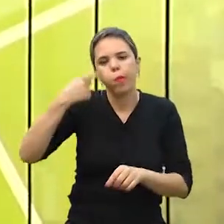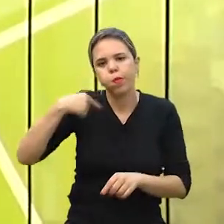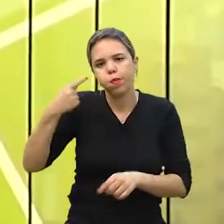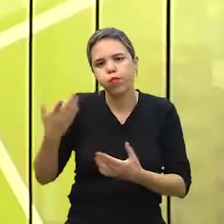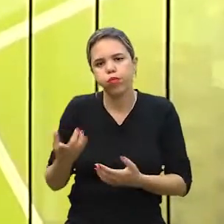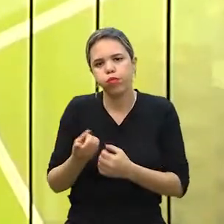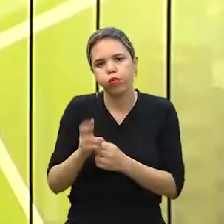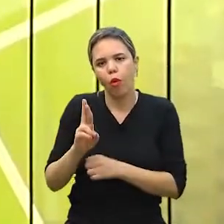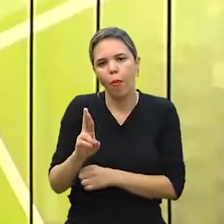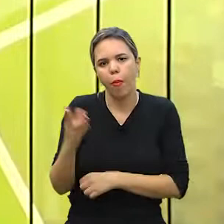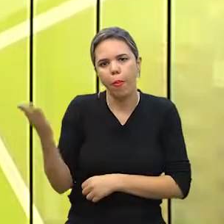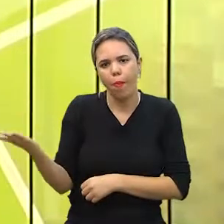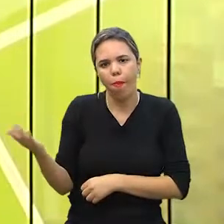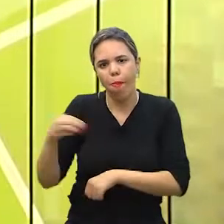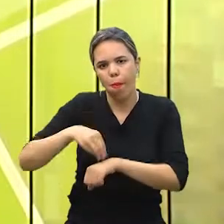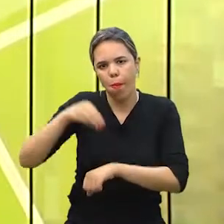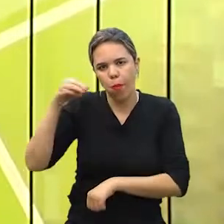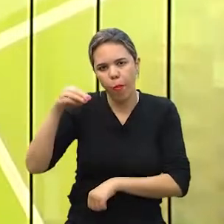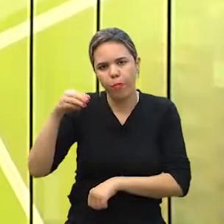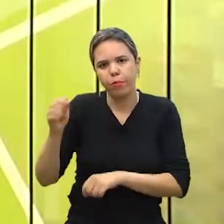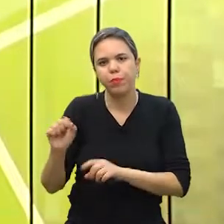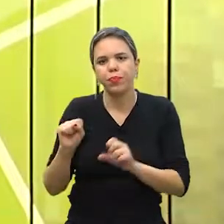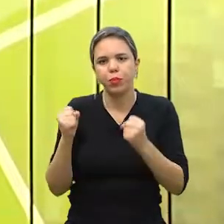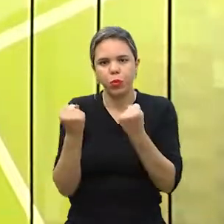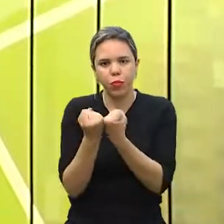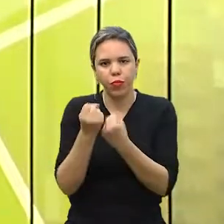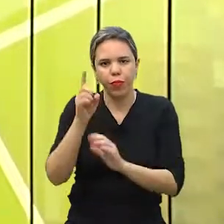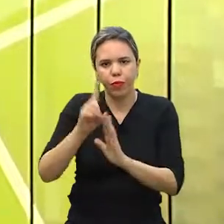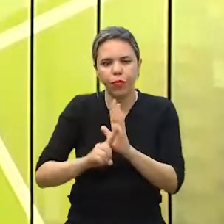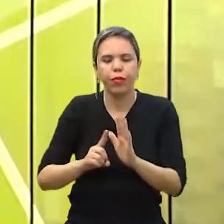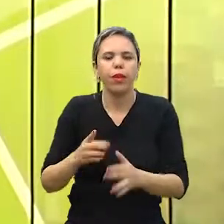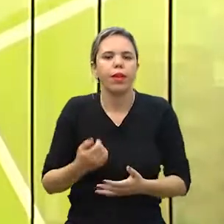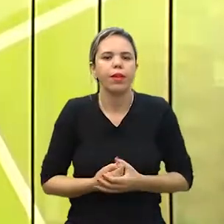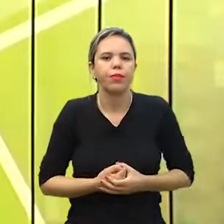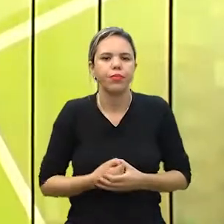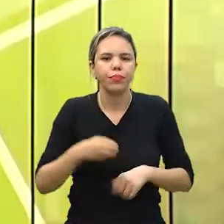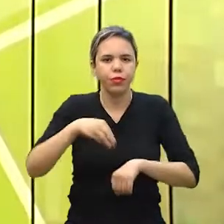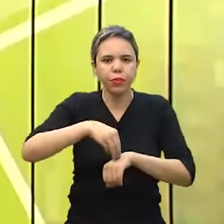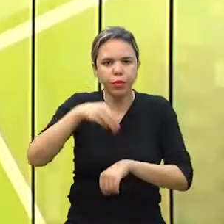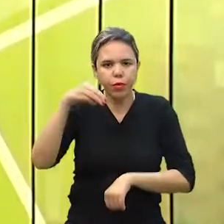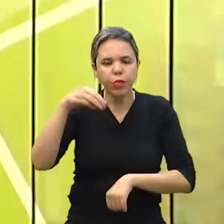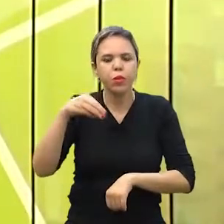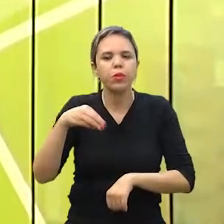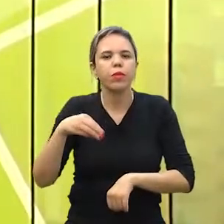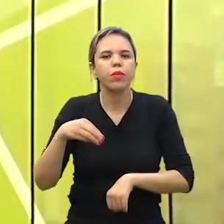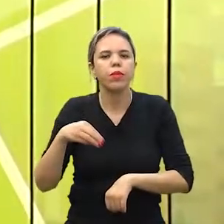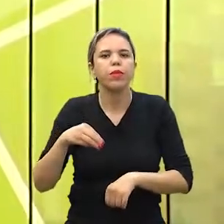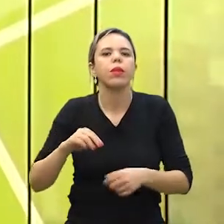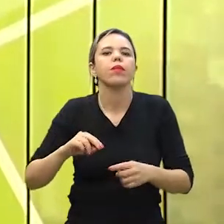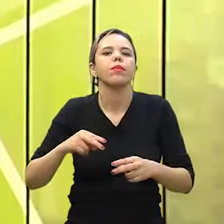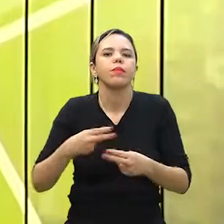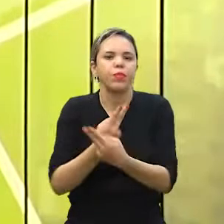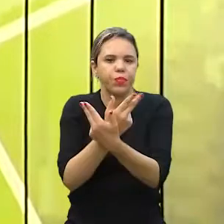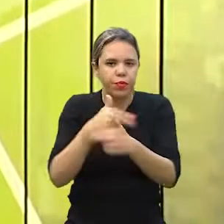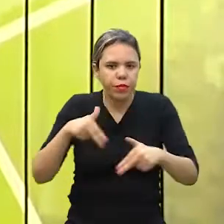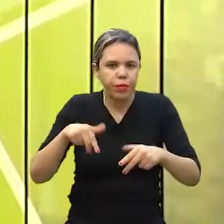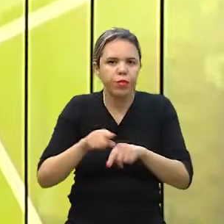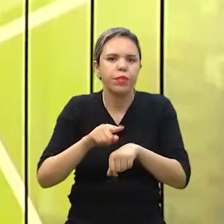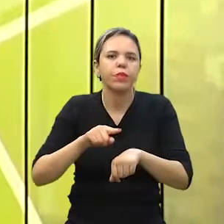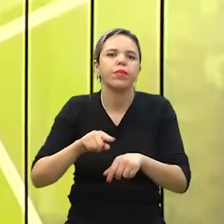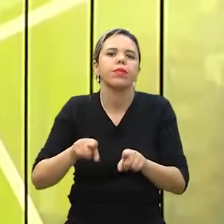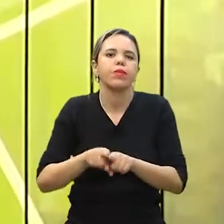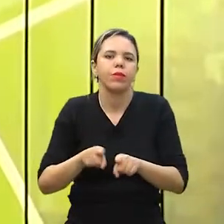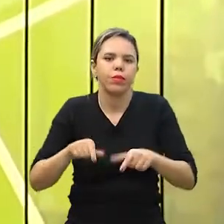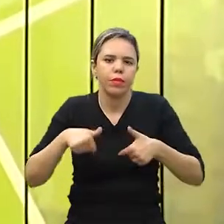advogada, doutoranda e mestra em Sociologia e Direito, mestra também em Relações Étnico-Raciais e é também uma grande